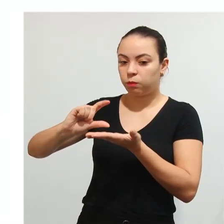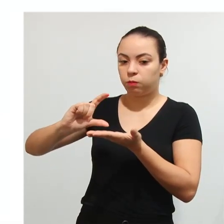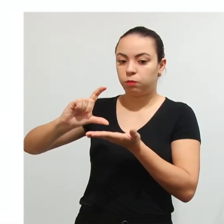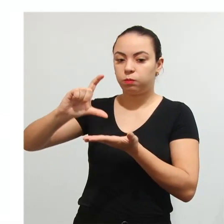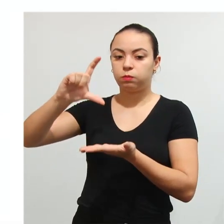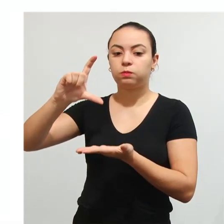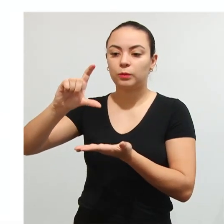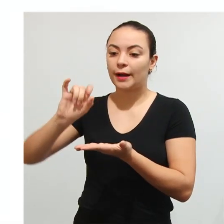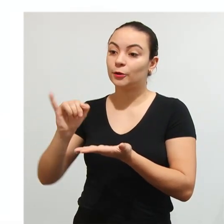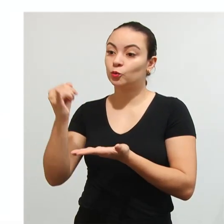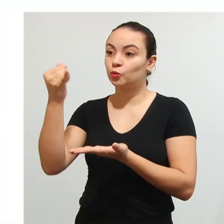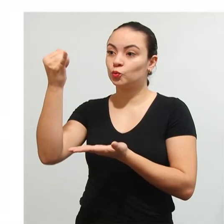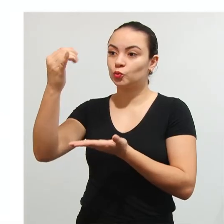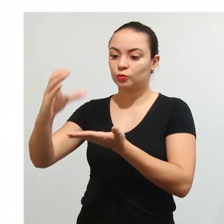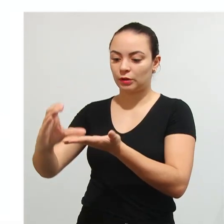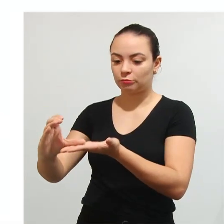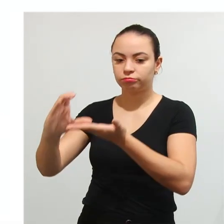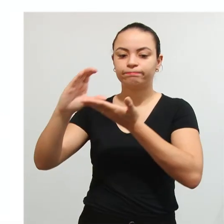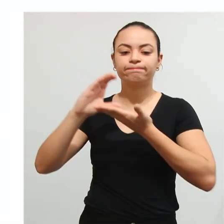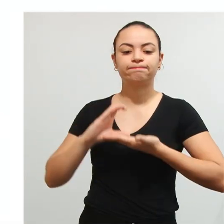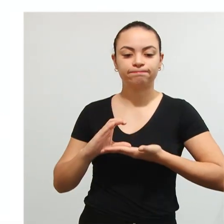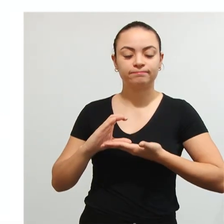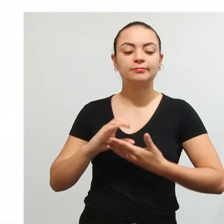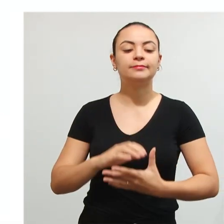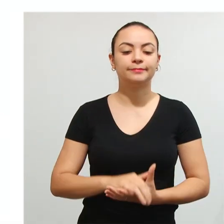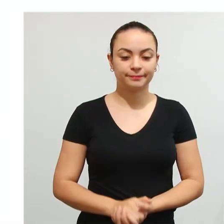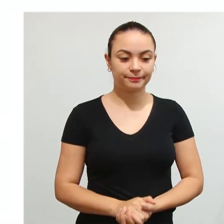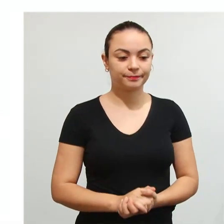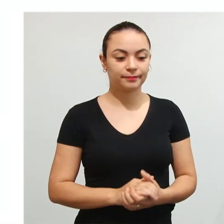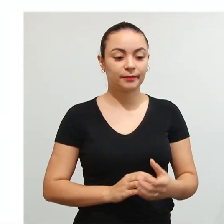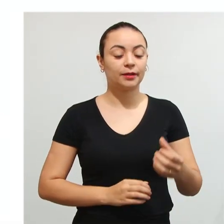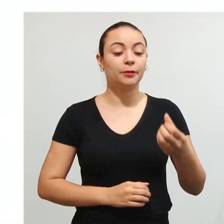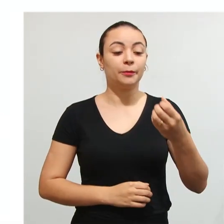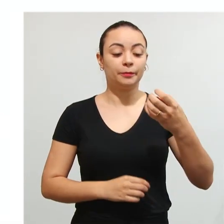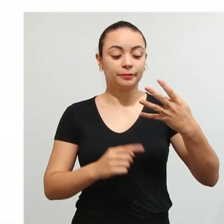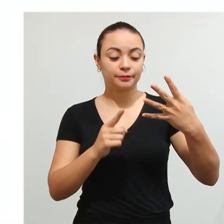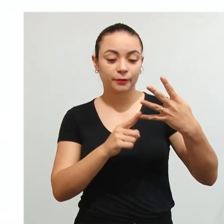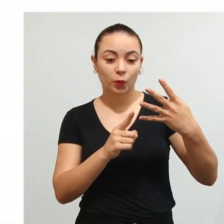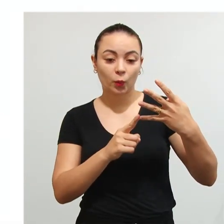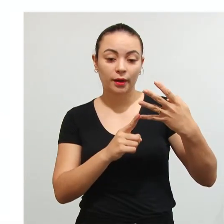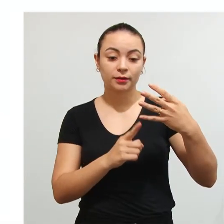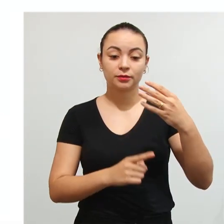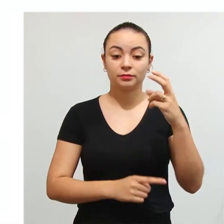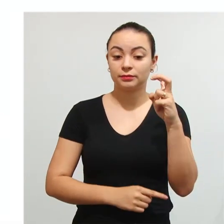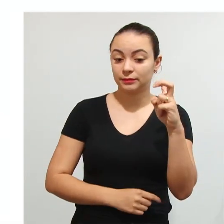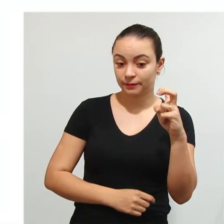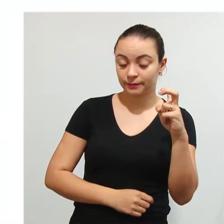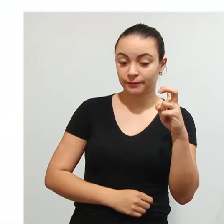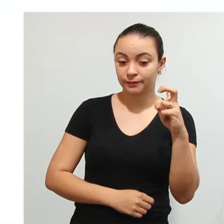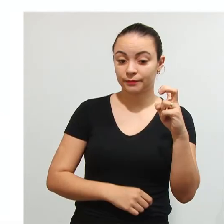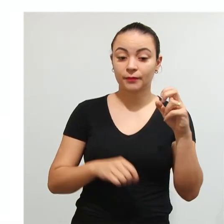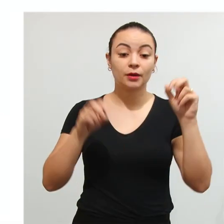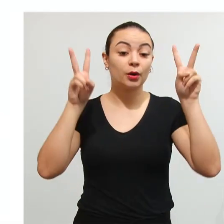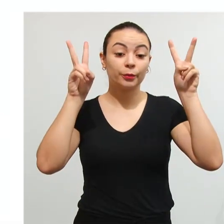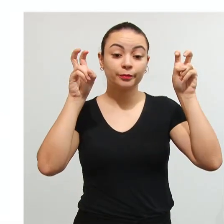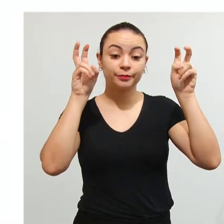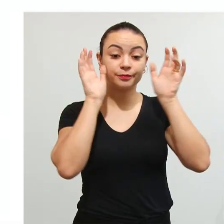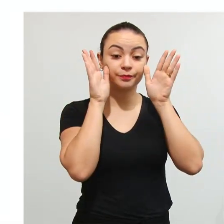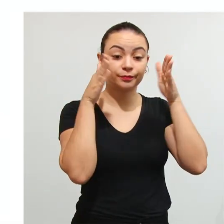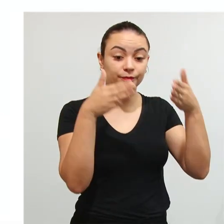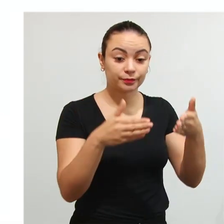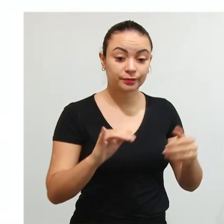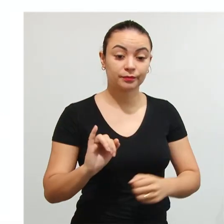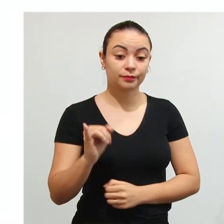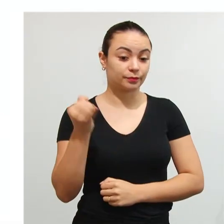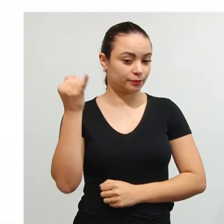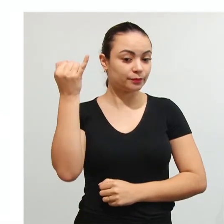4 e 5, a temática é exclusiva de juros compostos. E aí, para finalizar, já na última